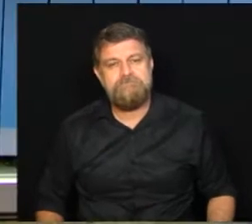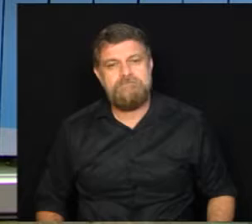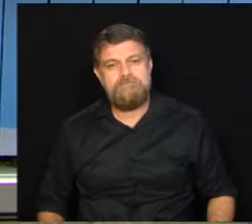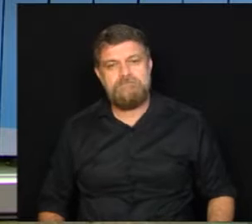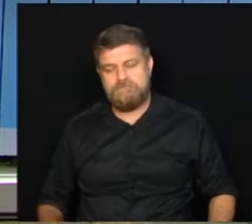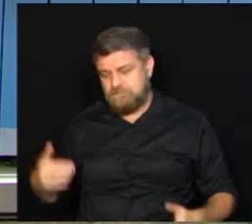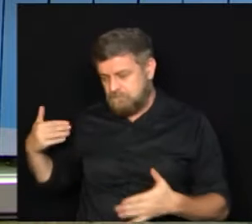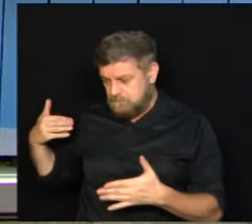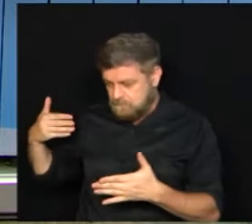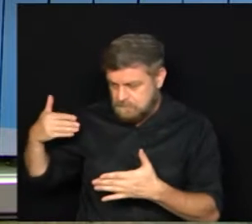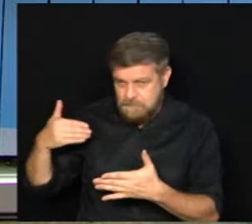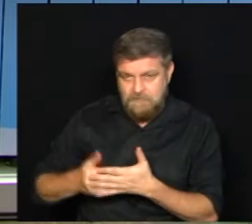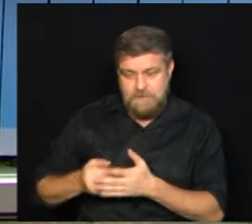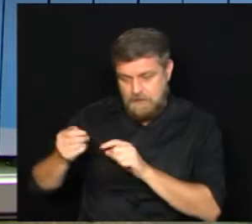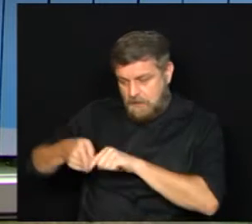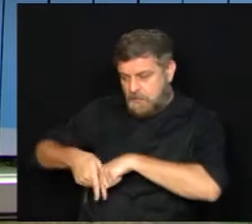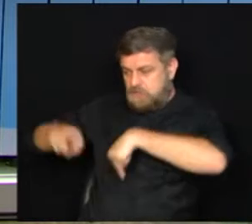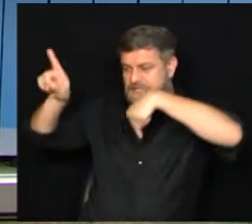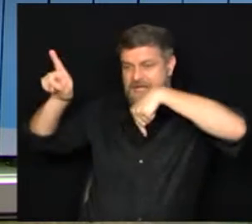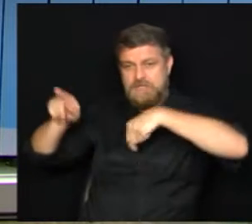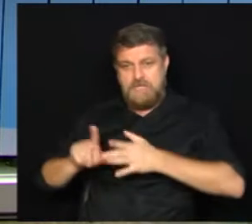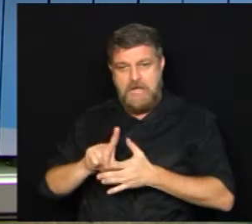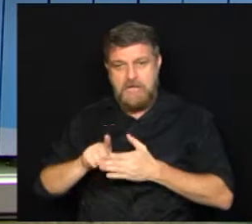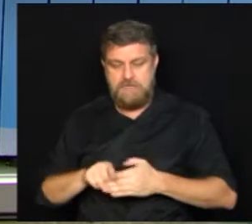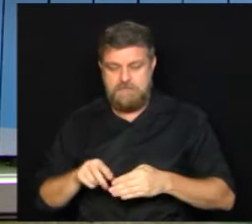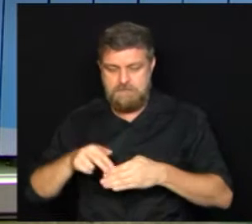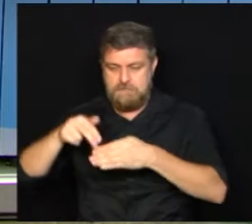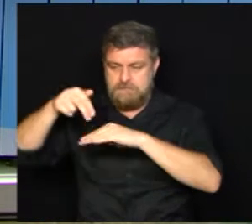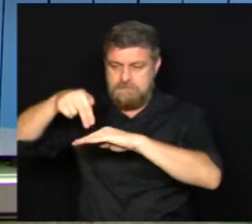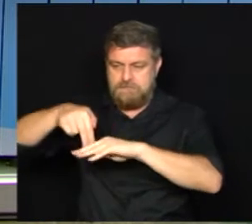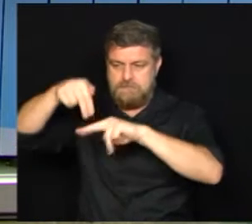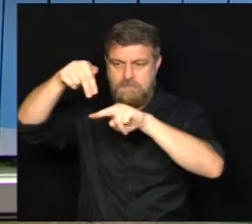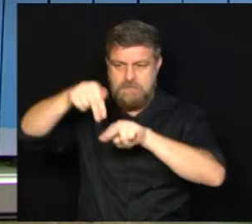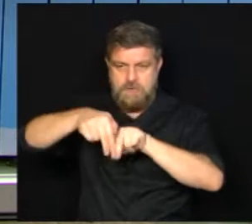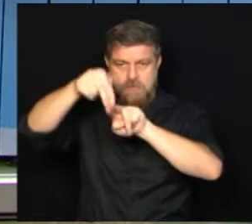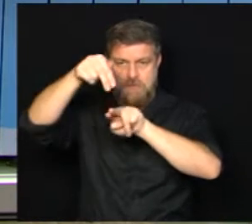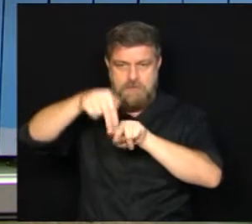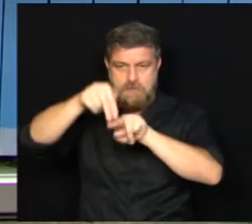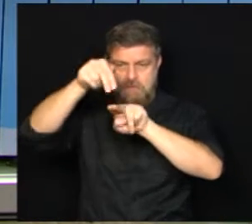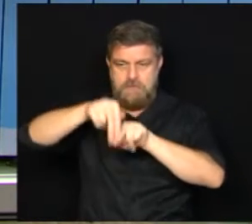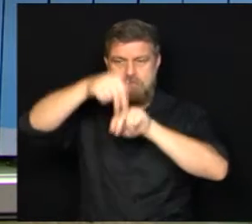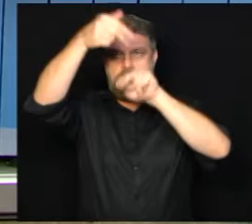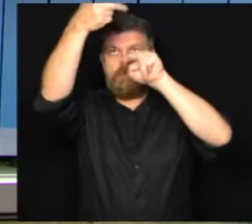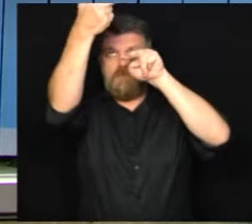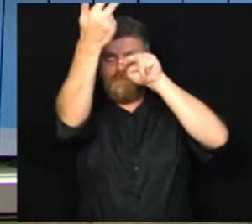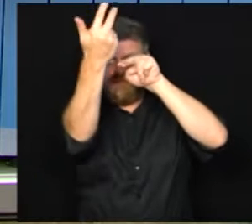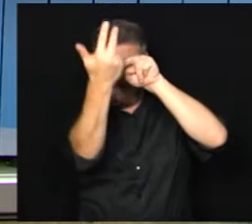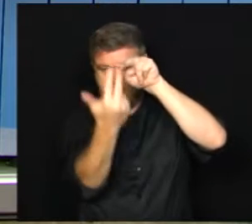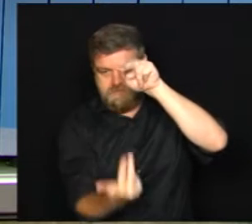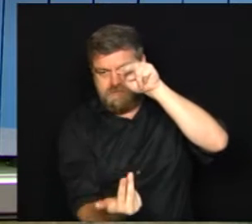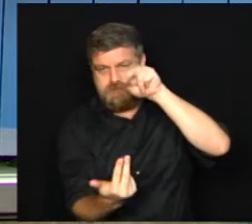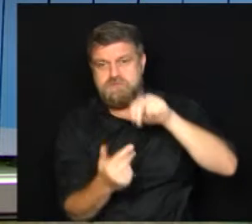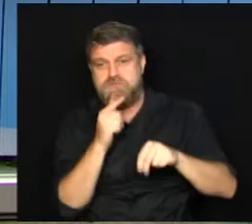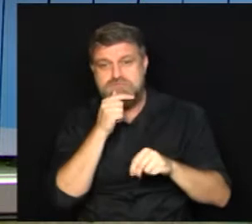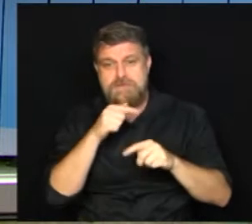esse período da ginástica, depois dos saltos ornamentais, você conciliava com os